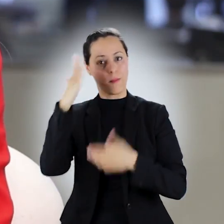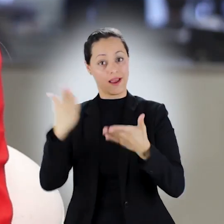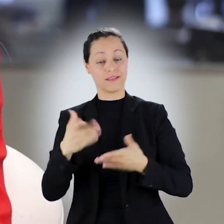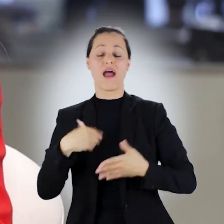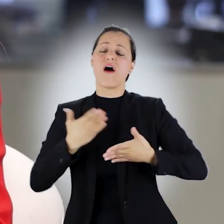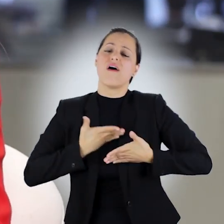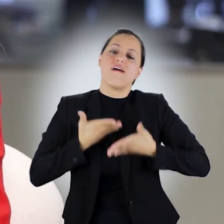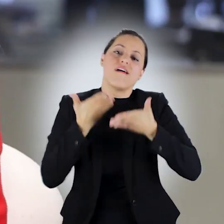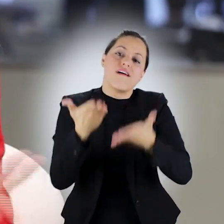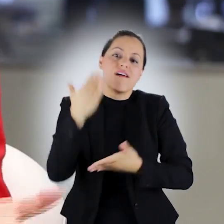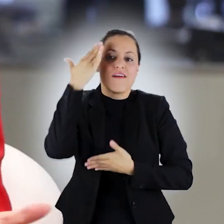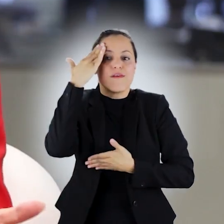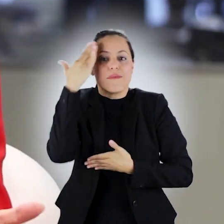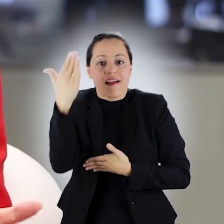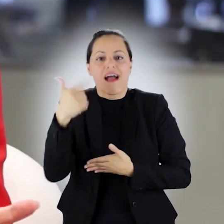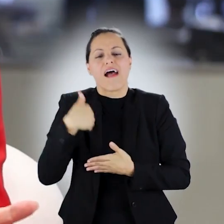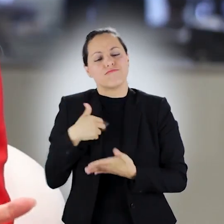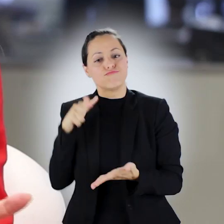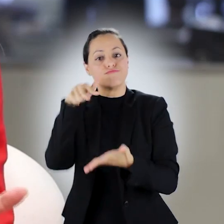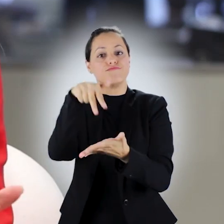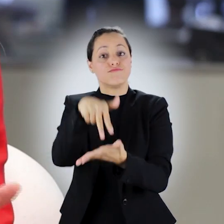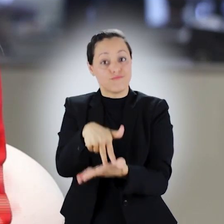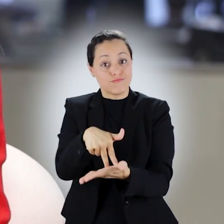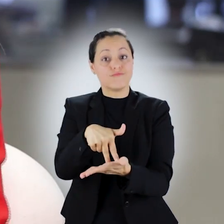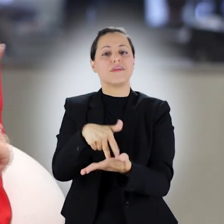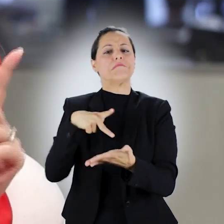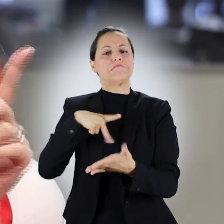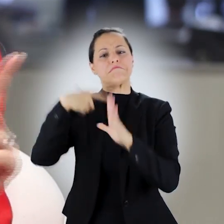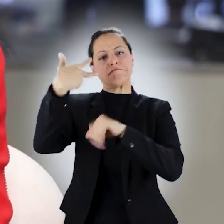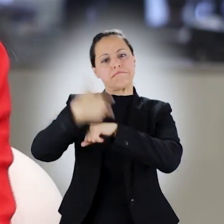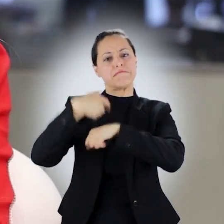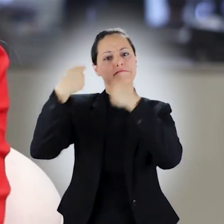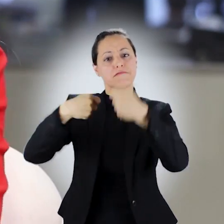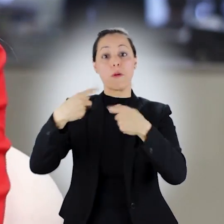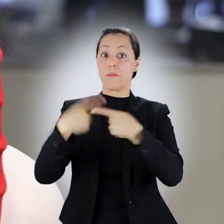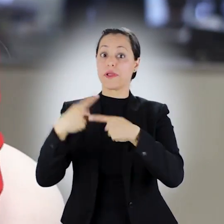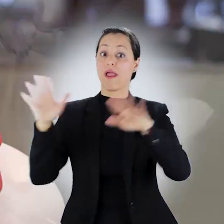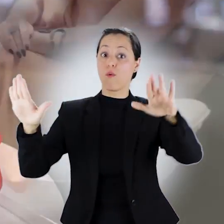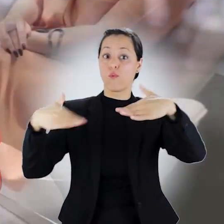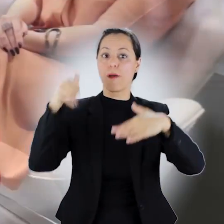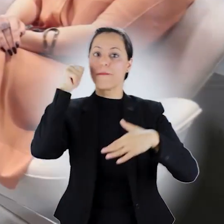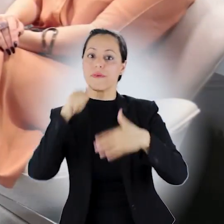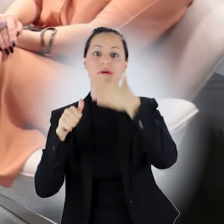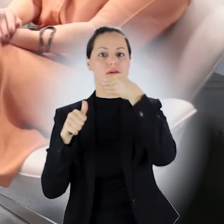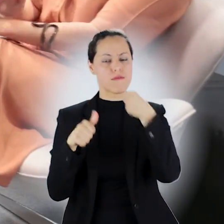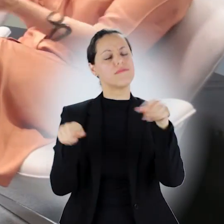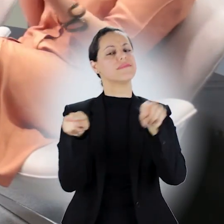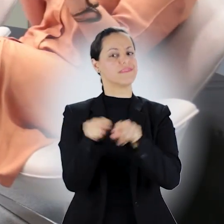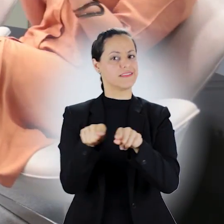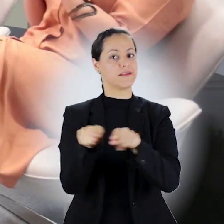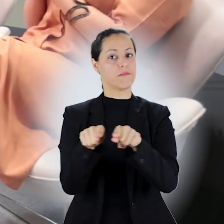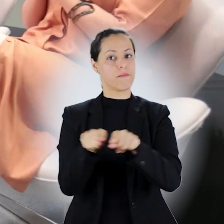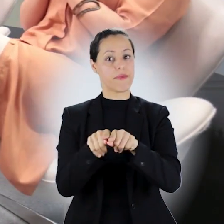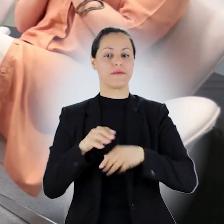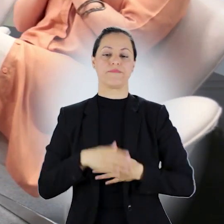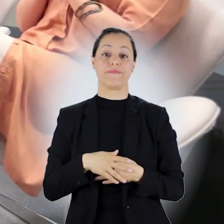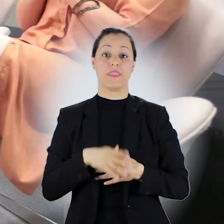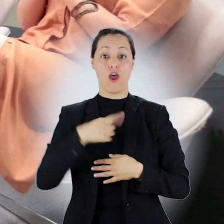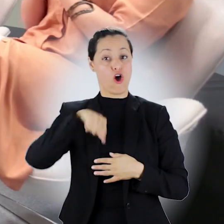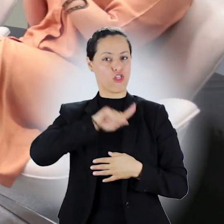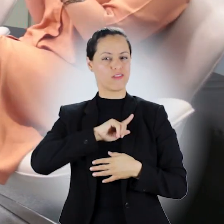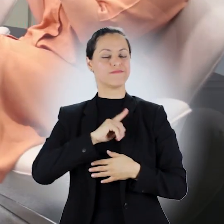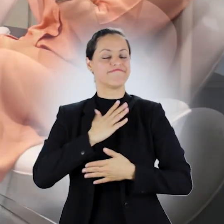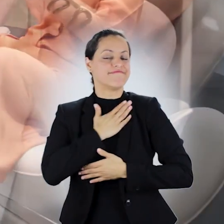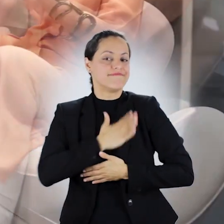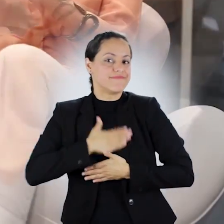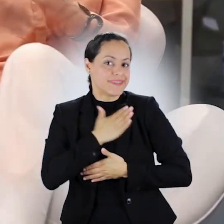vocês, falando para outras mulheres e homens também. Por que não, né? Porque a gente também inspira os homens. Com certeza. O prazer é todo nosso.